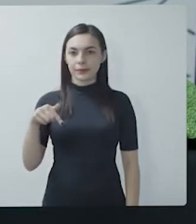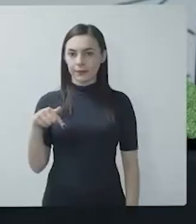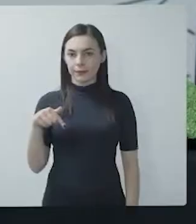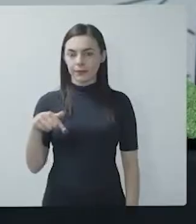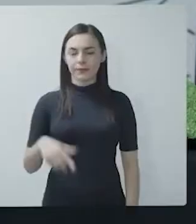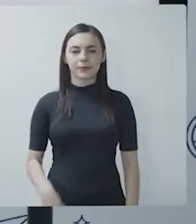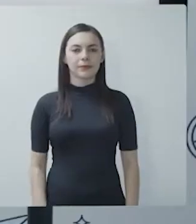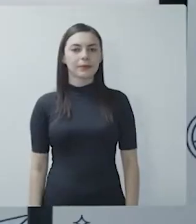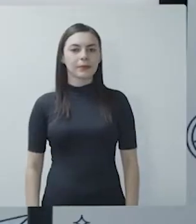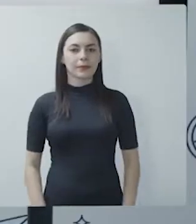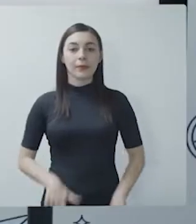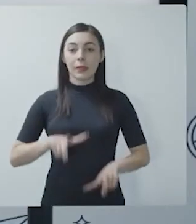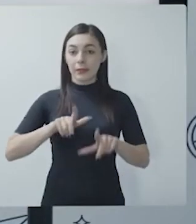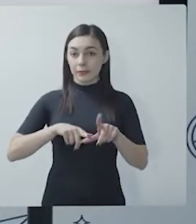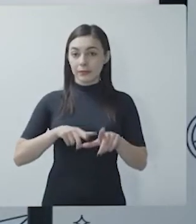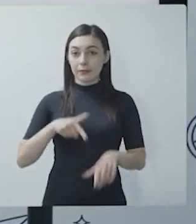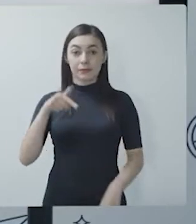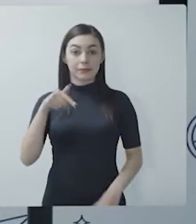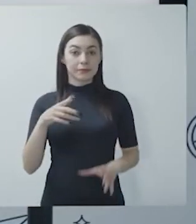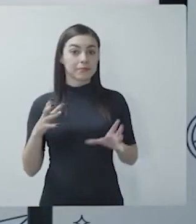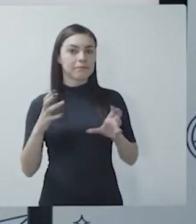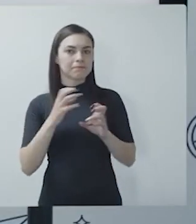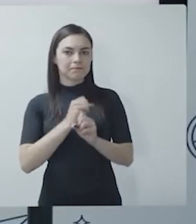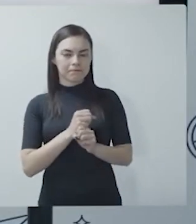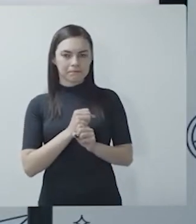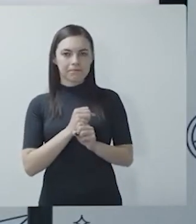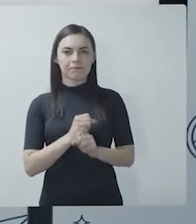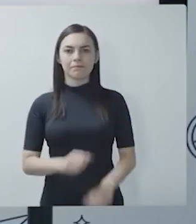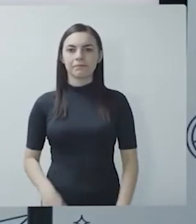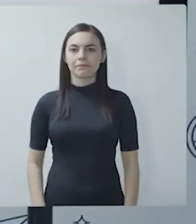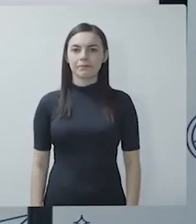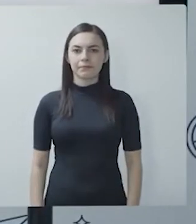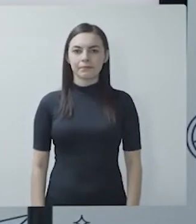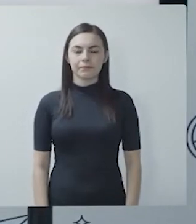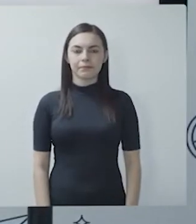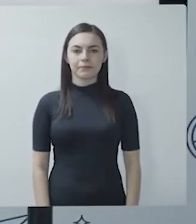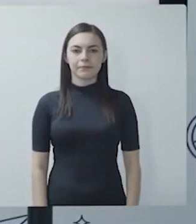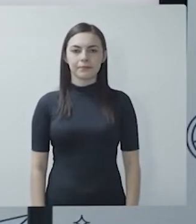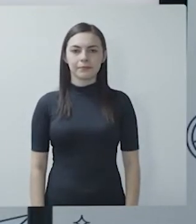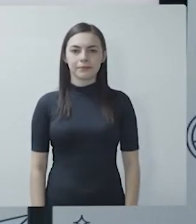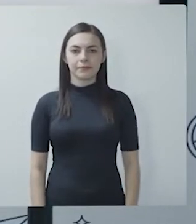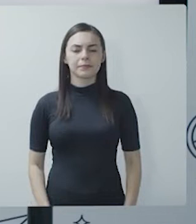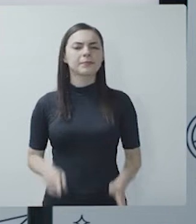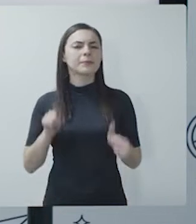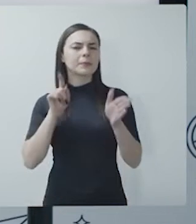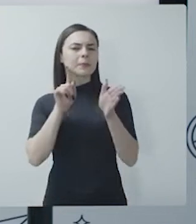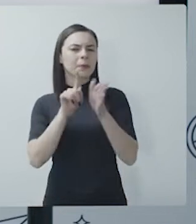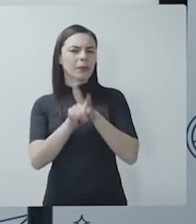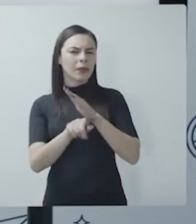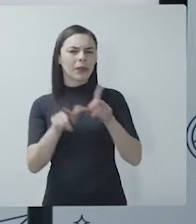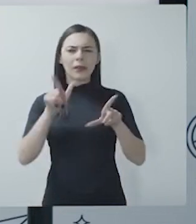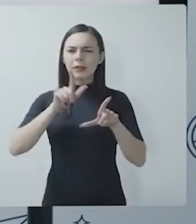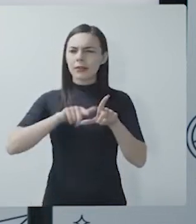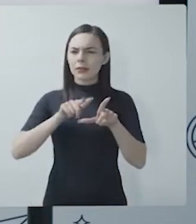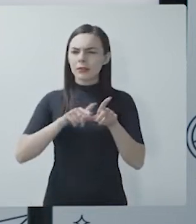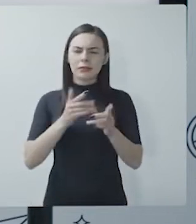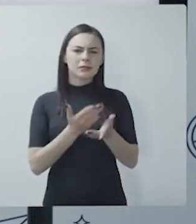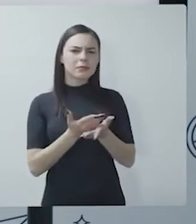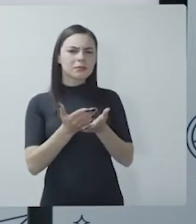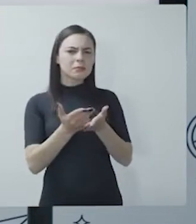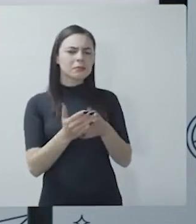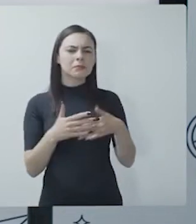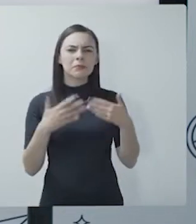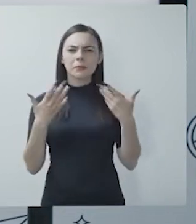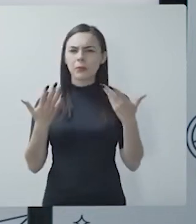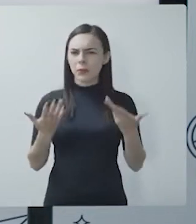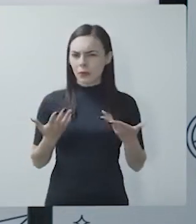sete. Tem 7 letras a palavra natação. Qual é a primeira letra da palavra